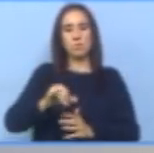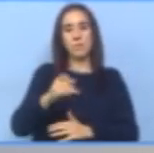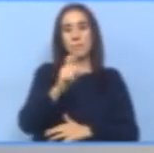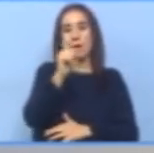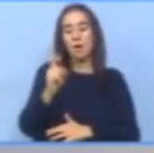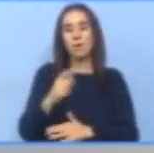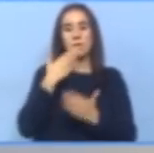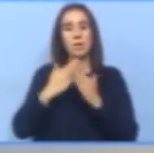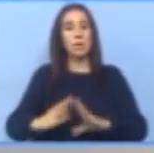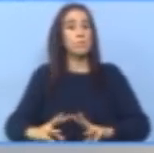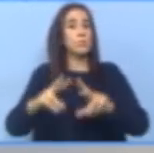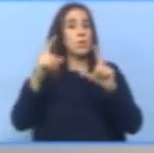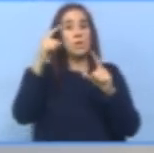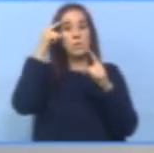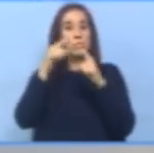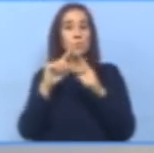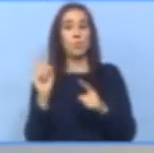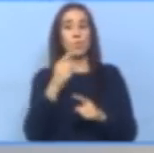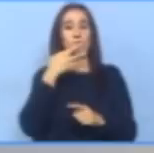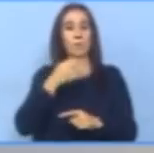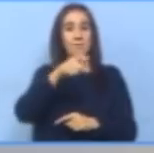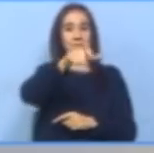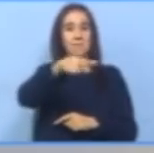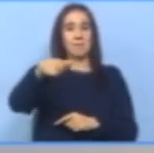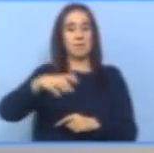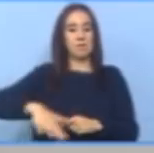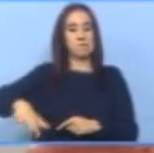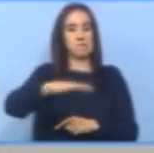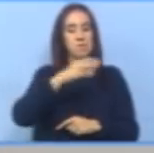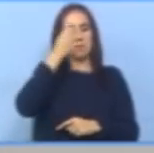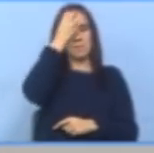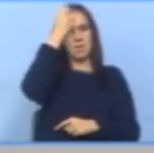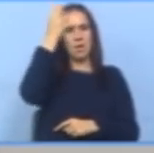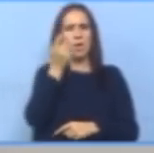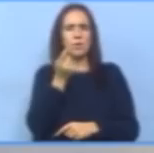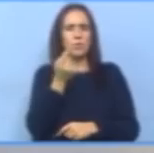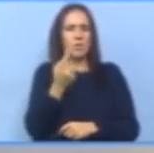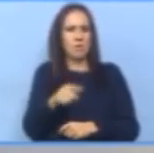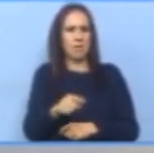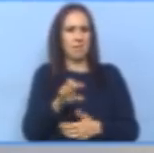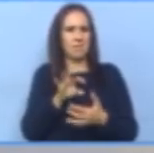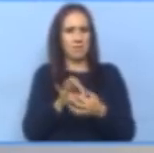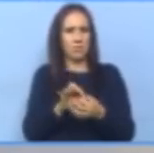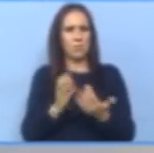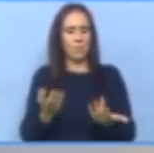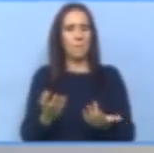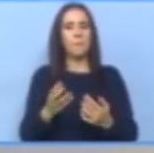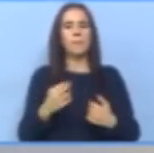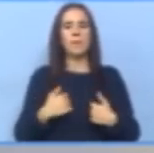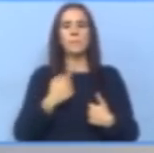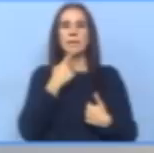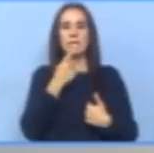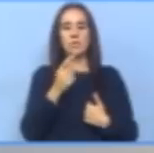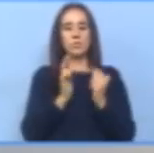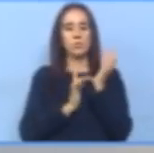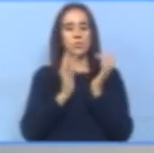de prosperidade para todos os súbditos desse rei. É um bocadinho isso que está aqui em jogo. De que, ao dizer que